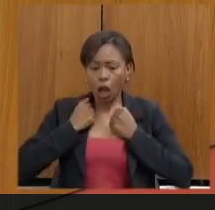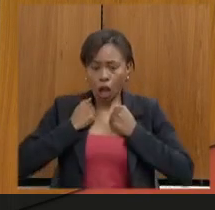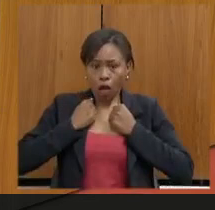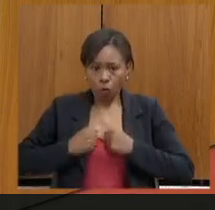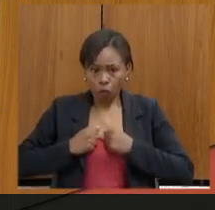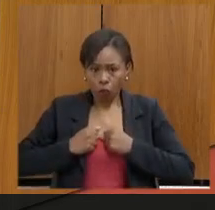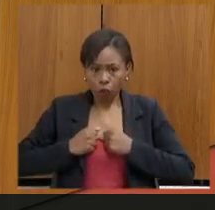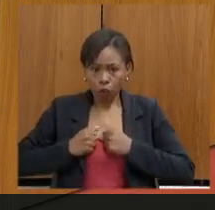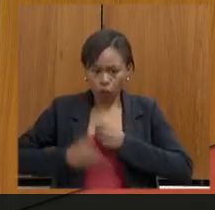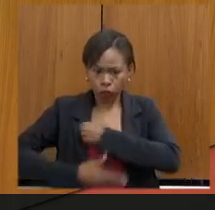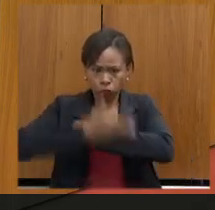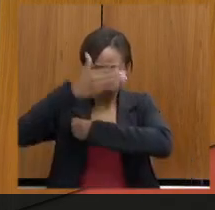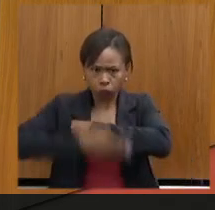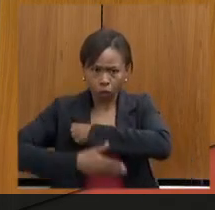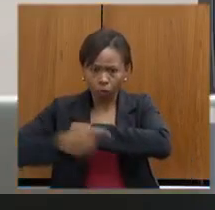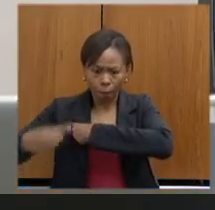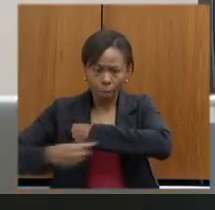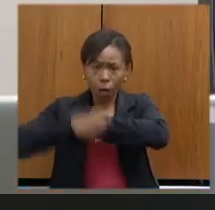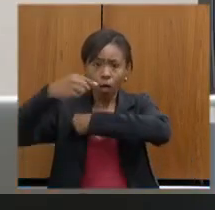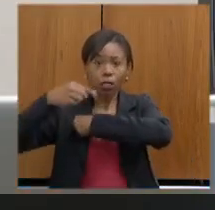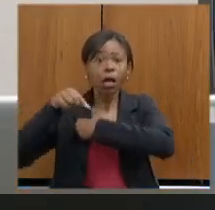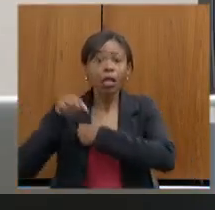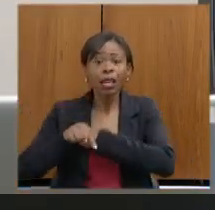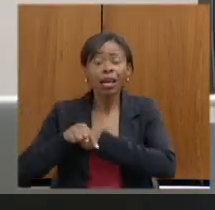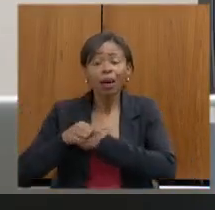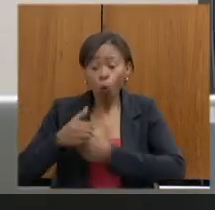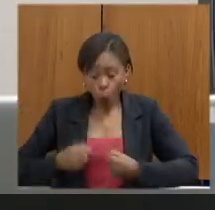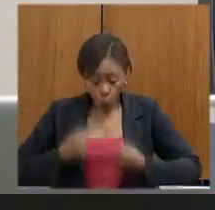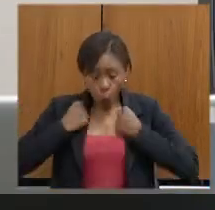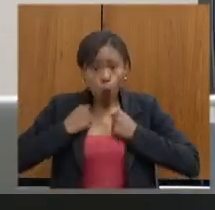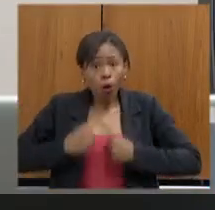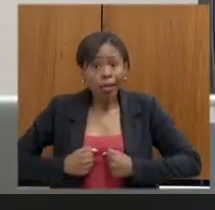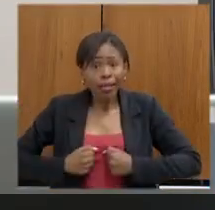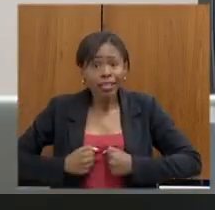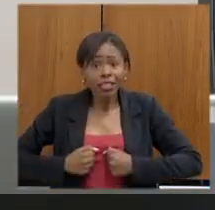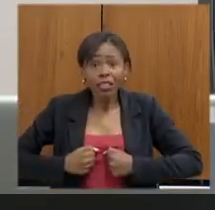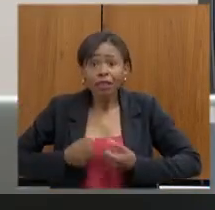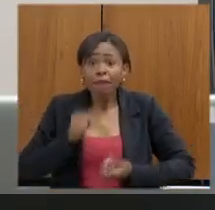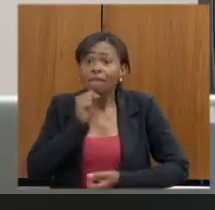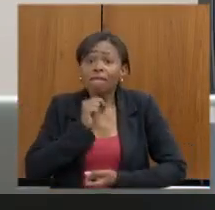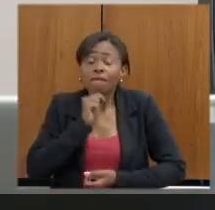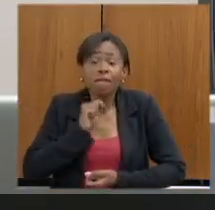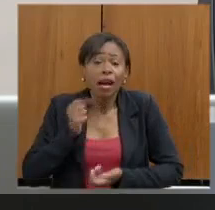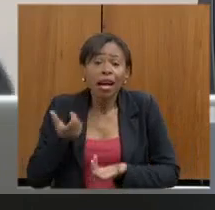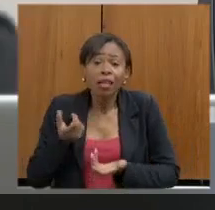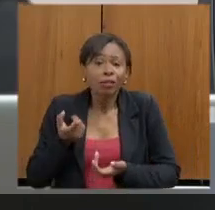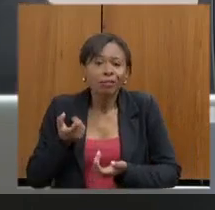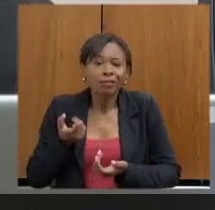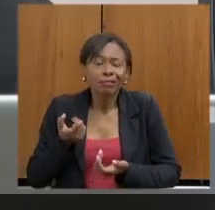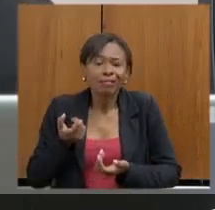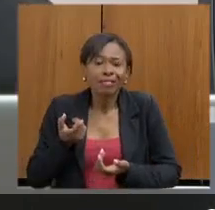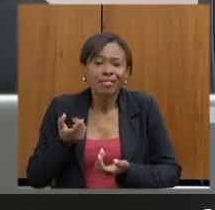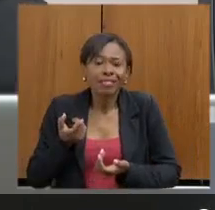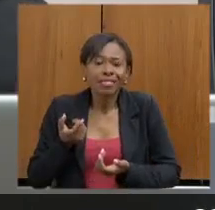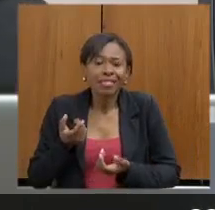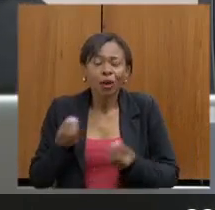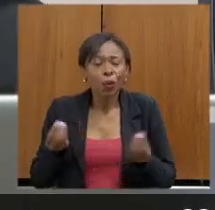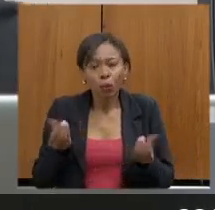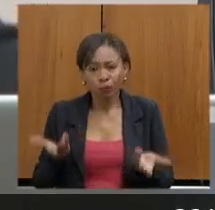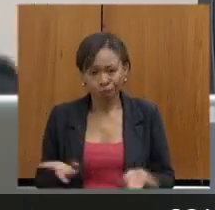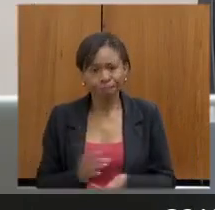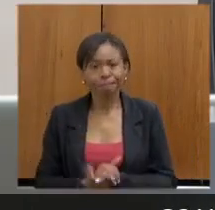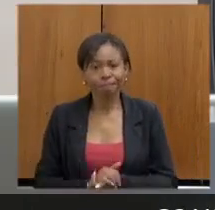Prova de Balas vencidos Messias pelo fabricante o Rick quem atesta que tem competência para atestado então inicialmente